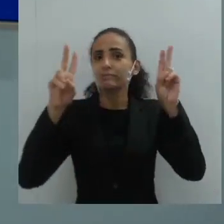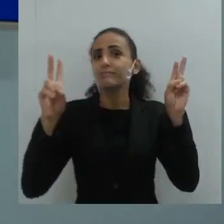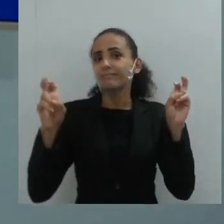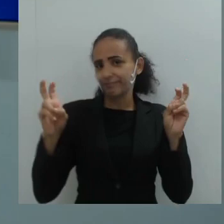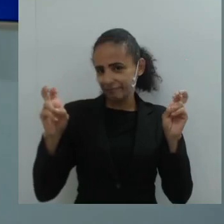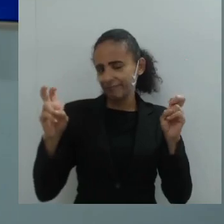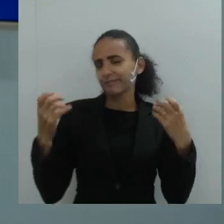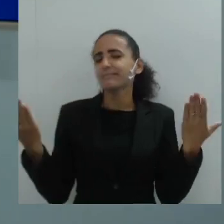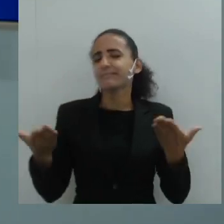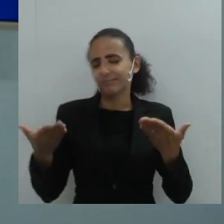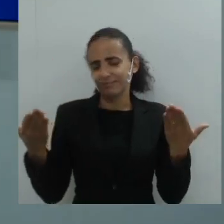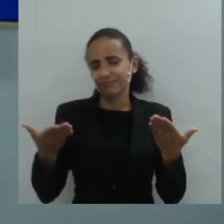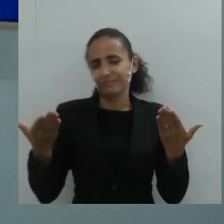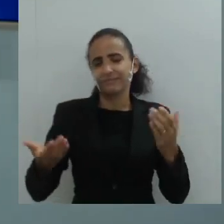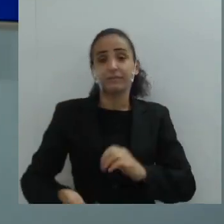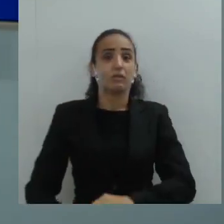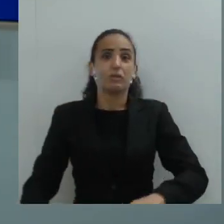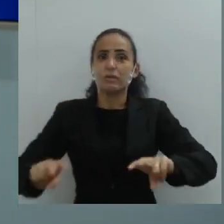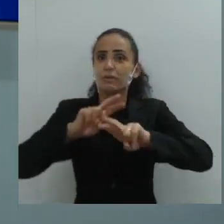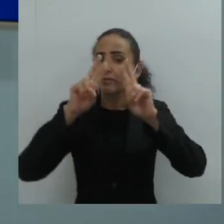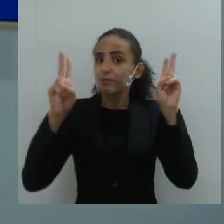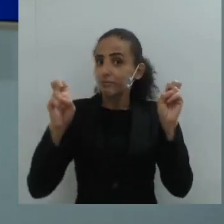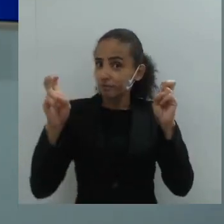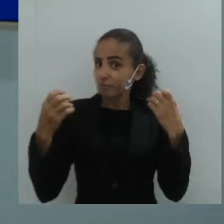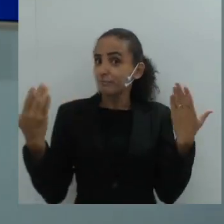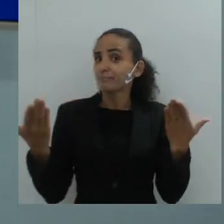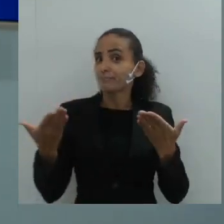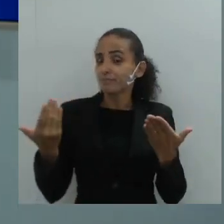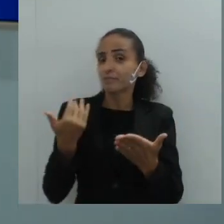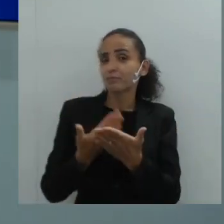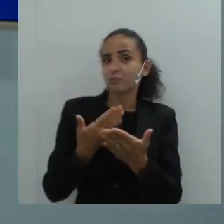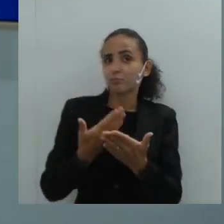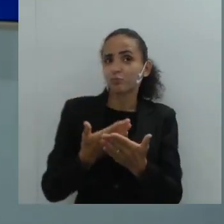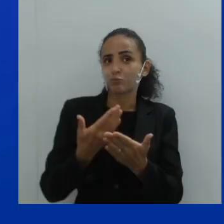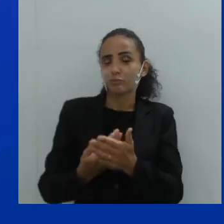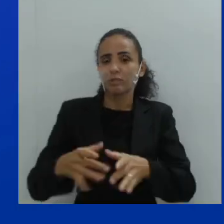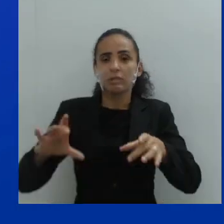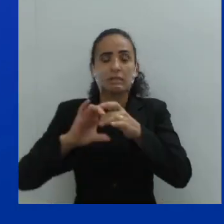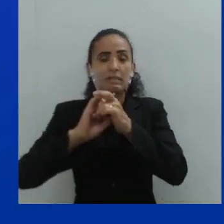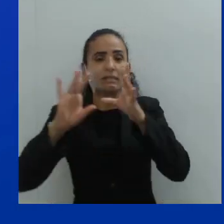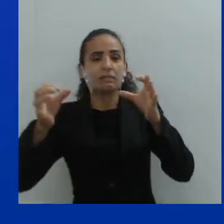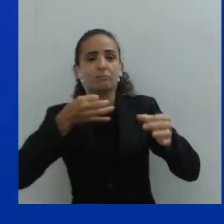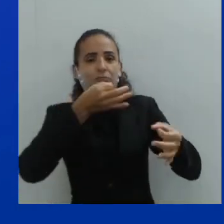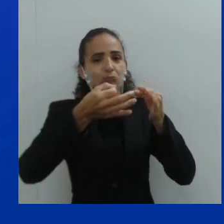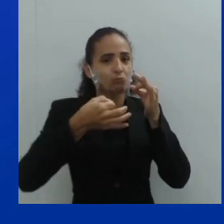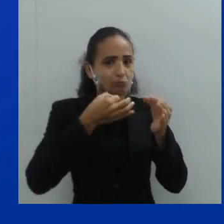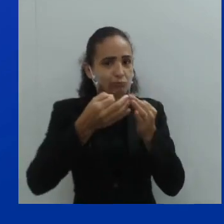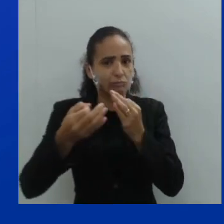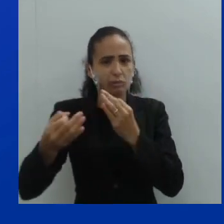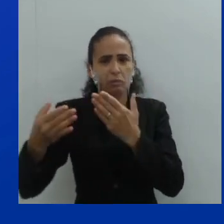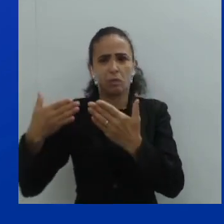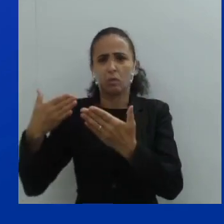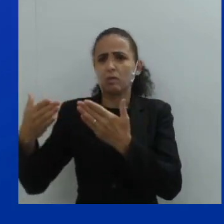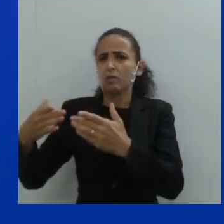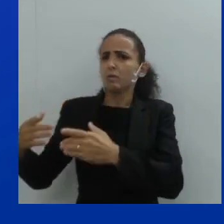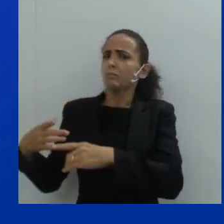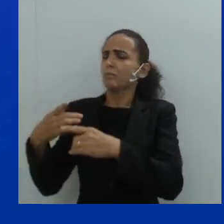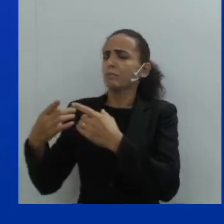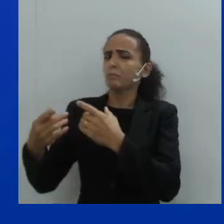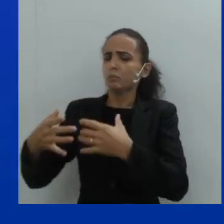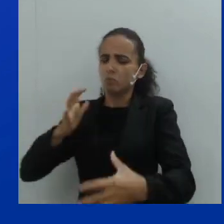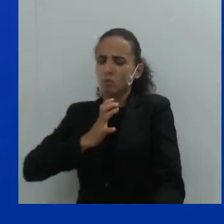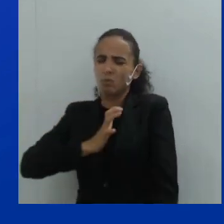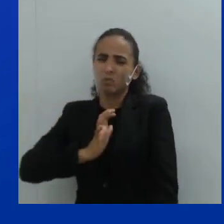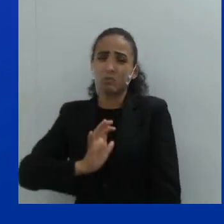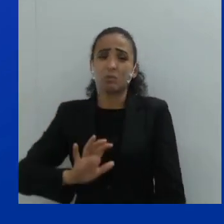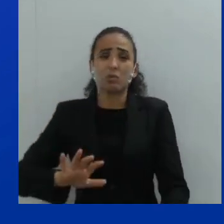nossa aula de hoje? O tema da nossa aula de hoje é liberdade de expressão versus discurso